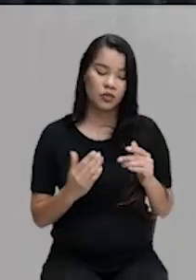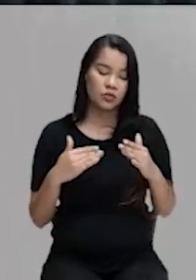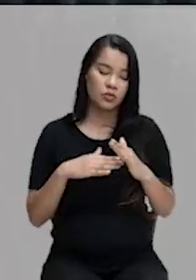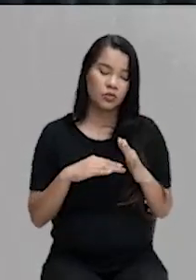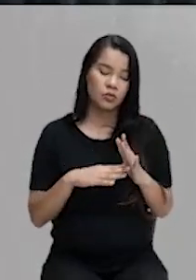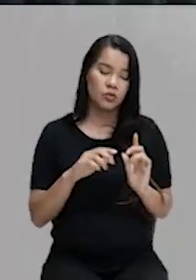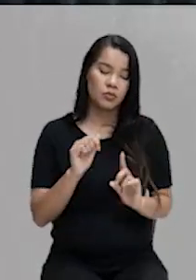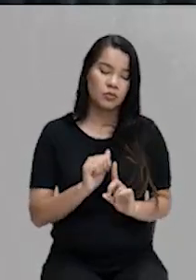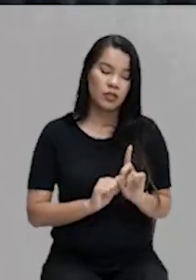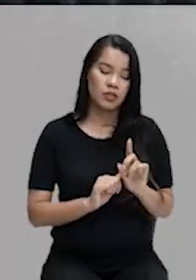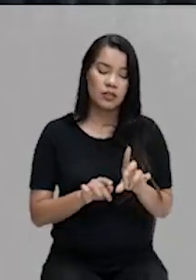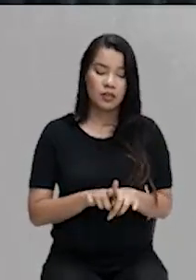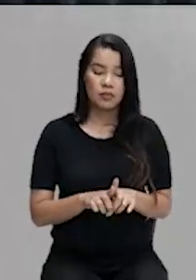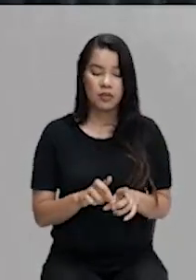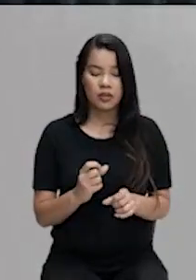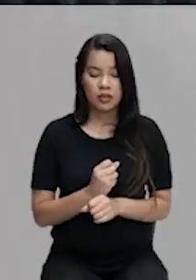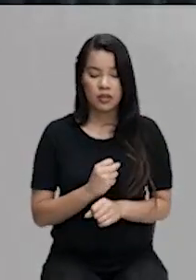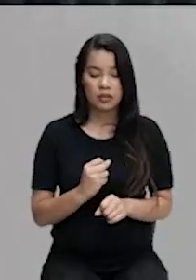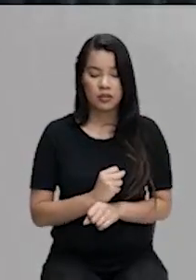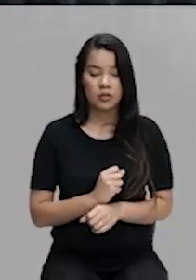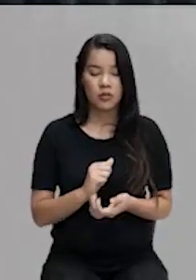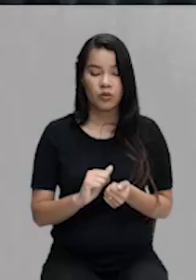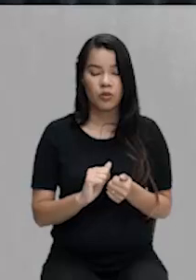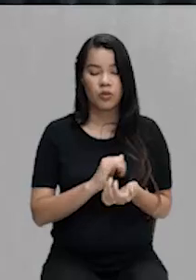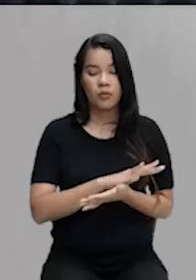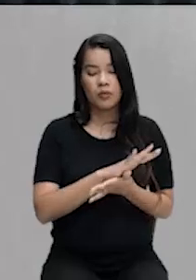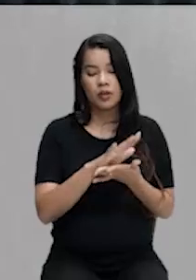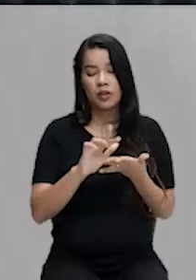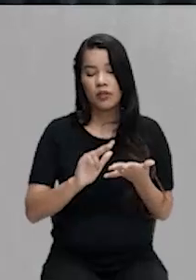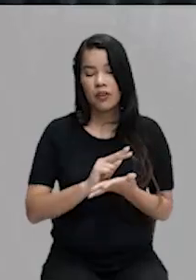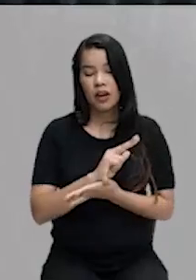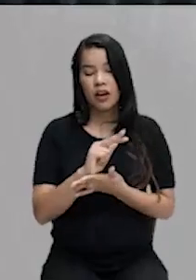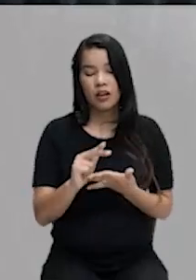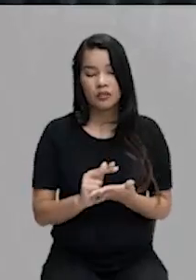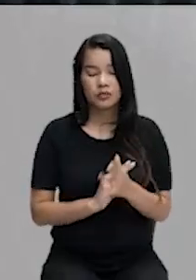últimos meses, nesse último ano, com milhões de usuários